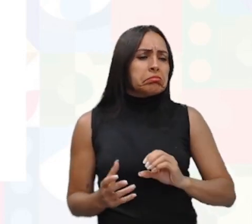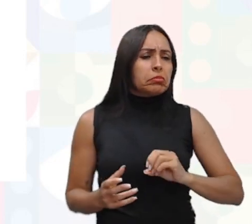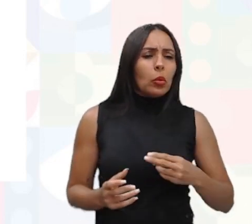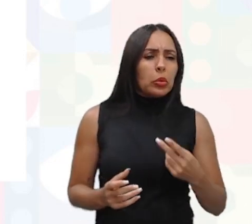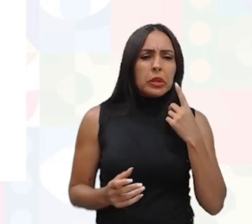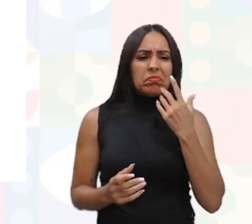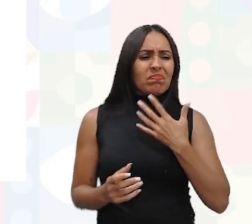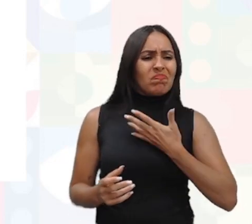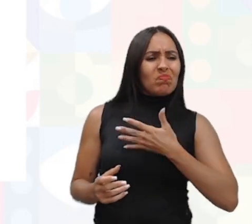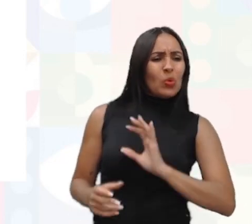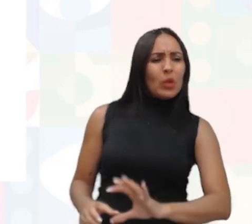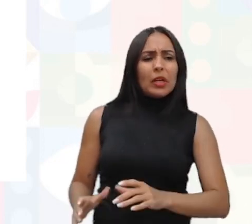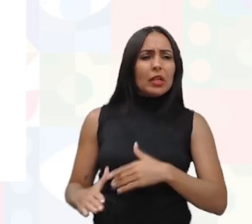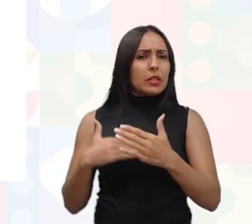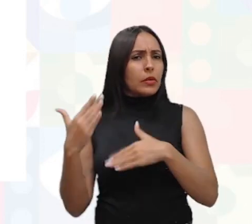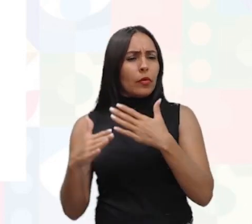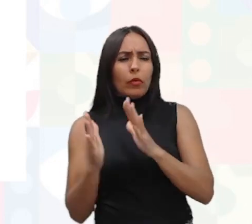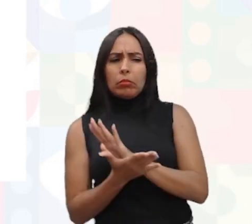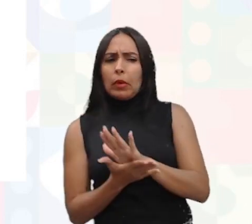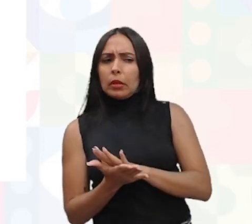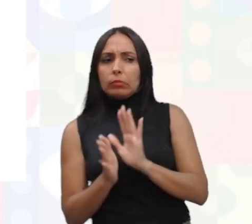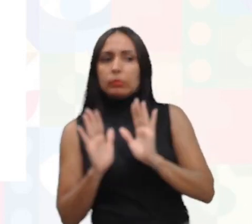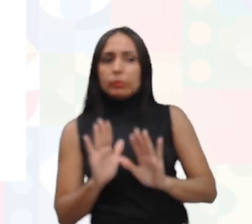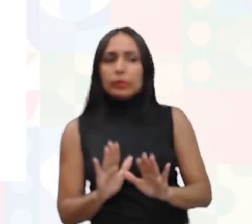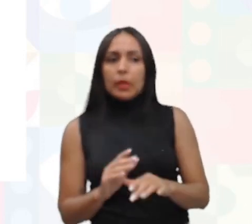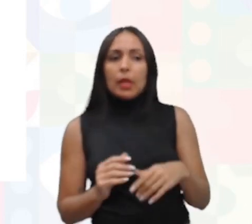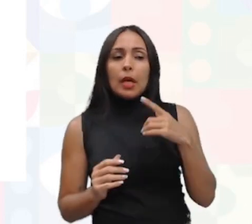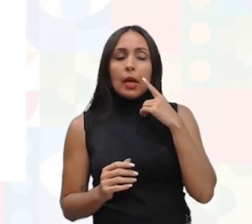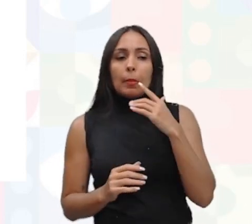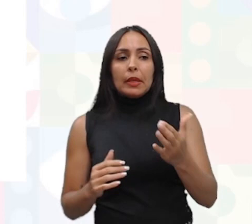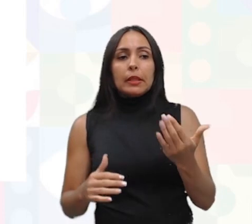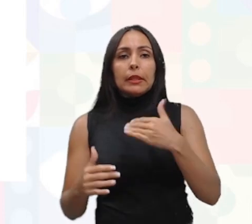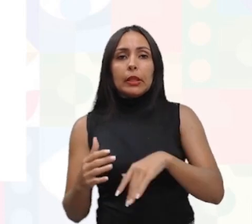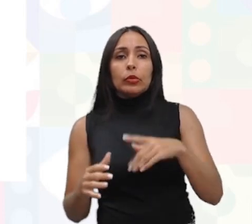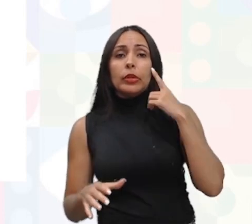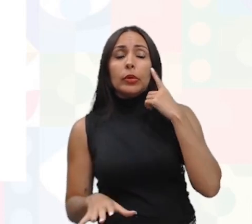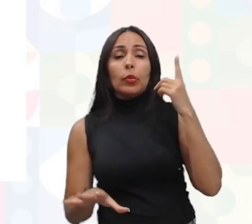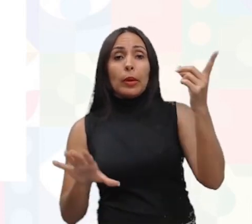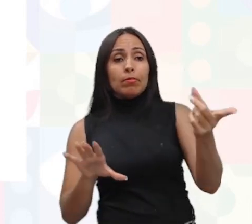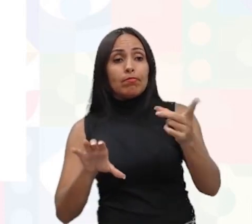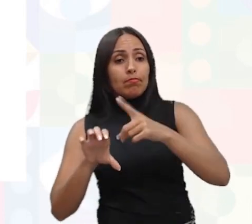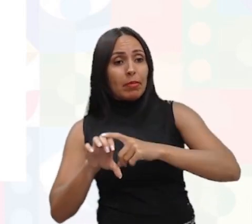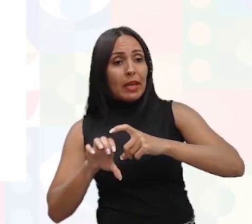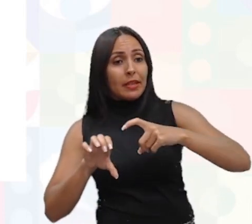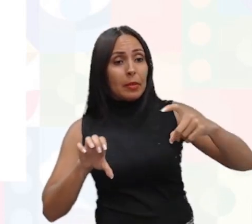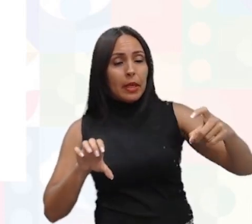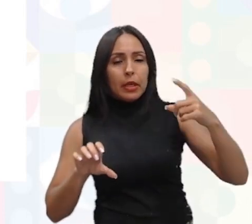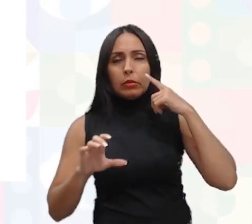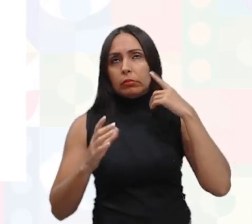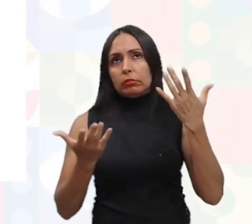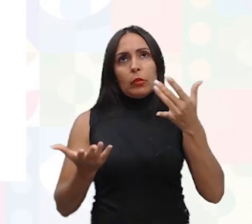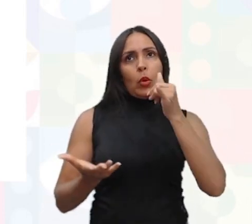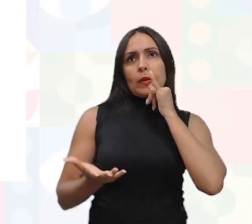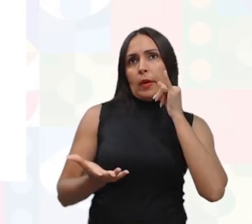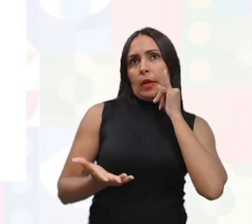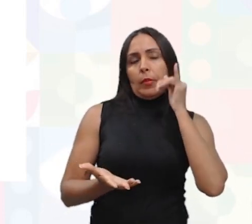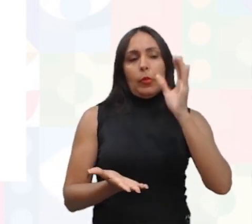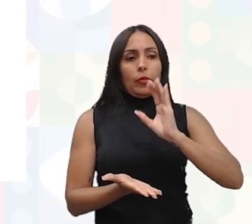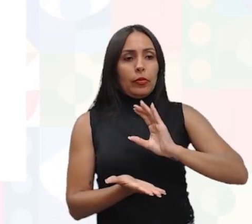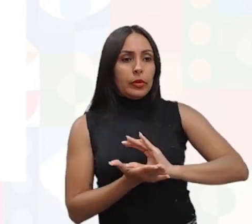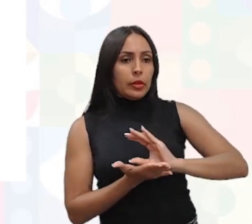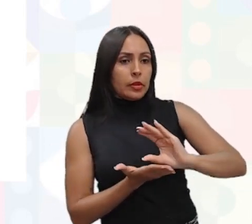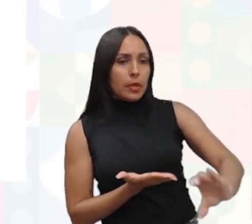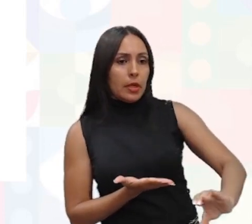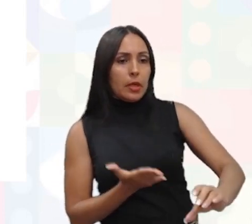queira desenvolver uma organização pessoal, mas pensar isso dentro de um empreendimento, por exemplo, financeiro, ou dentro de